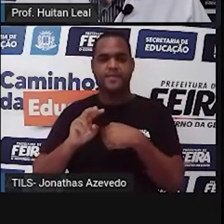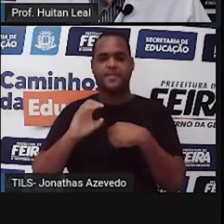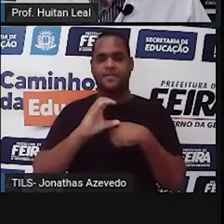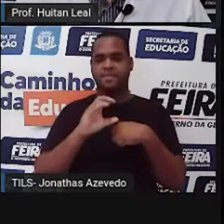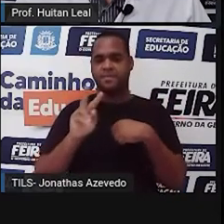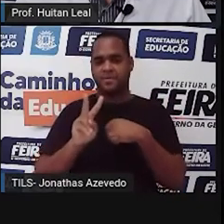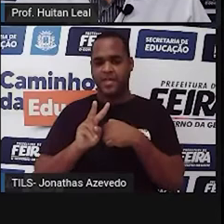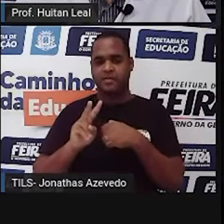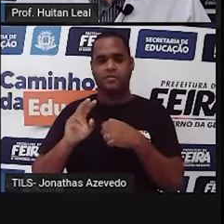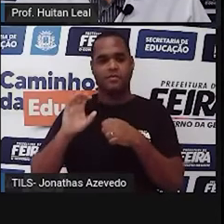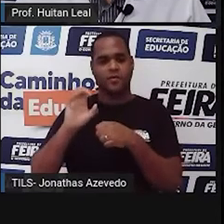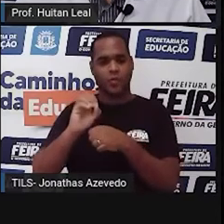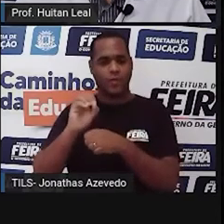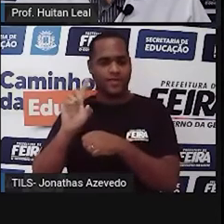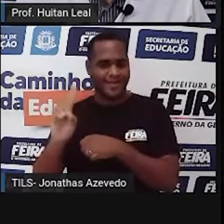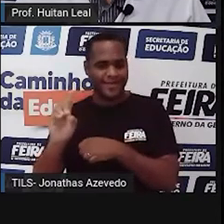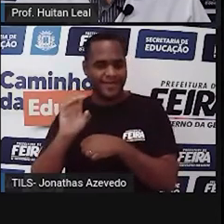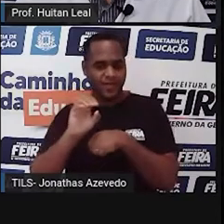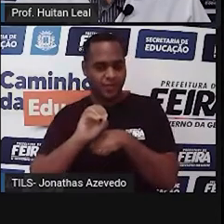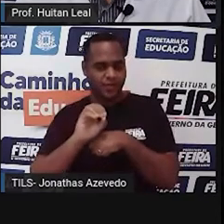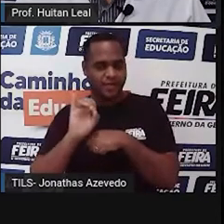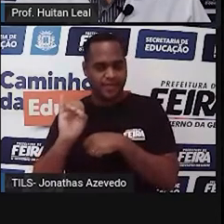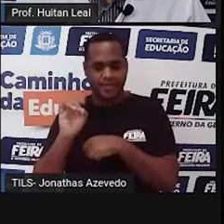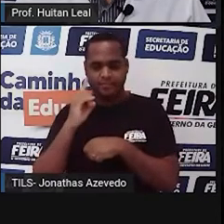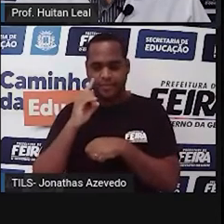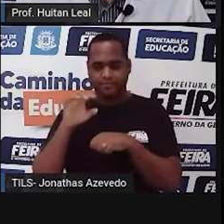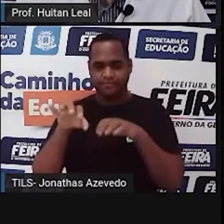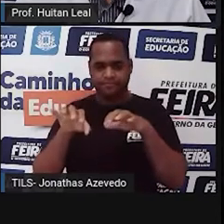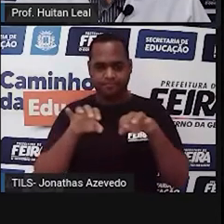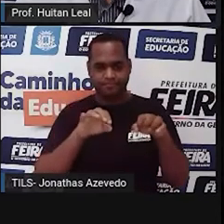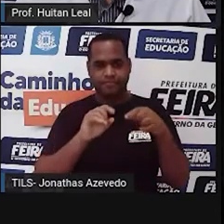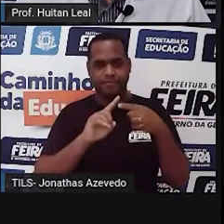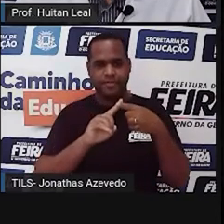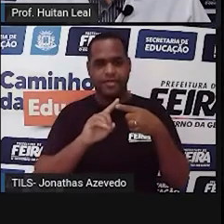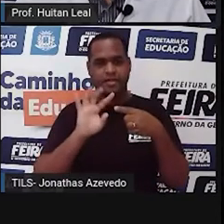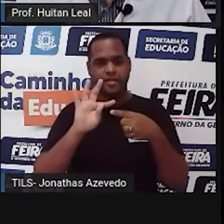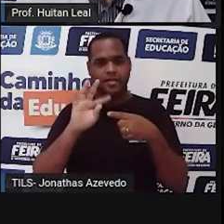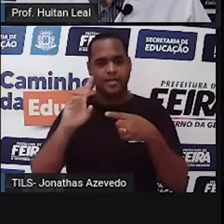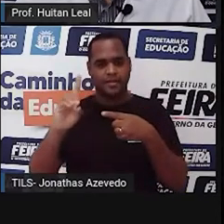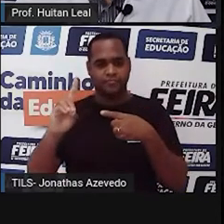verbos intransitivos, transitivos que se dividem em transitivos diretos,